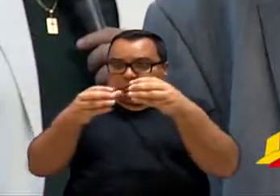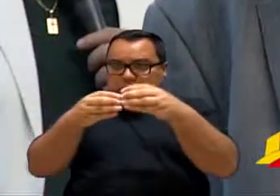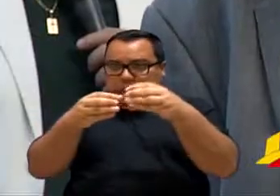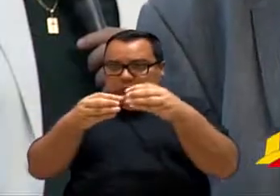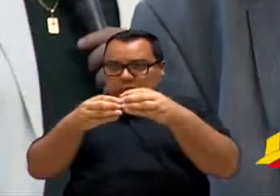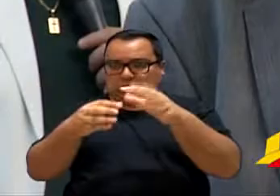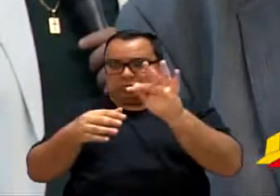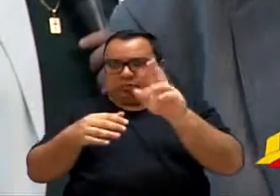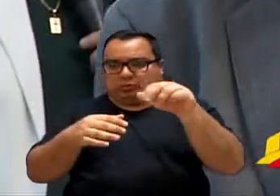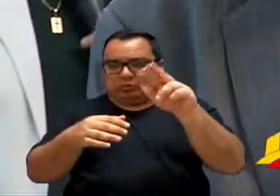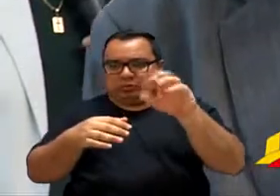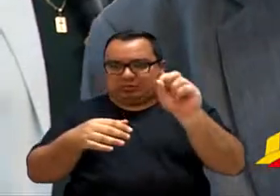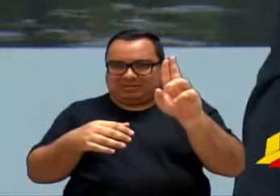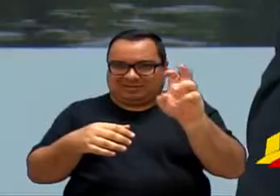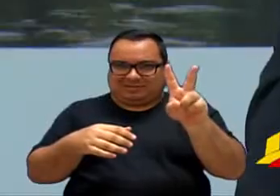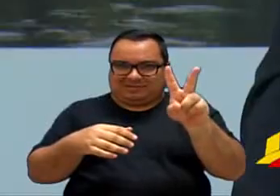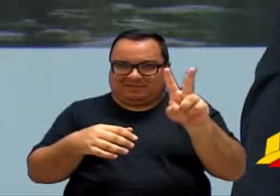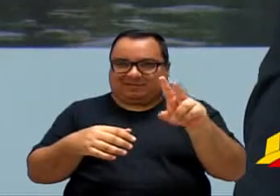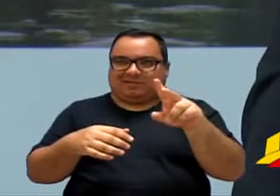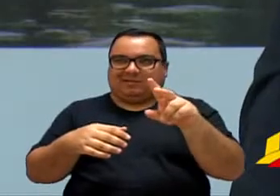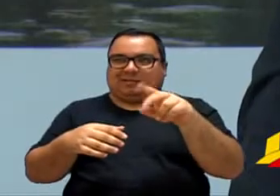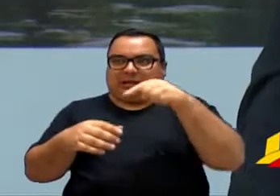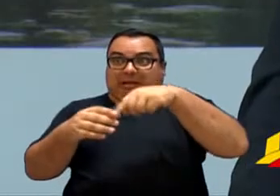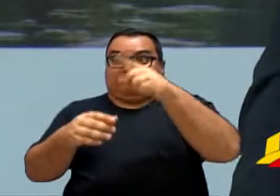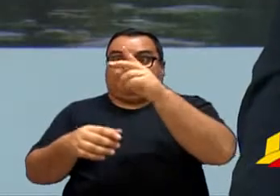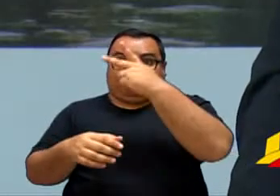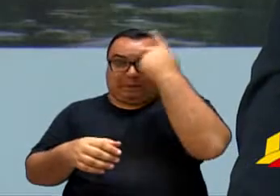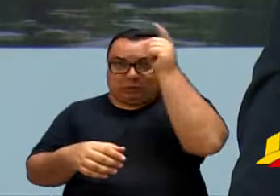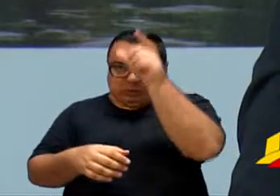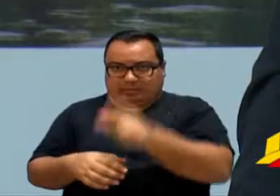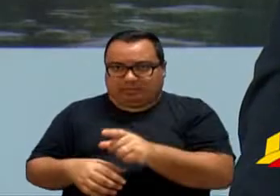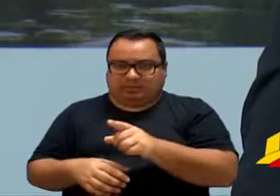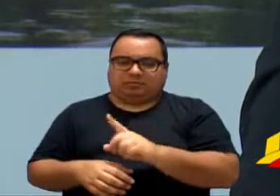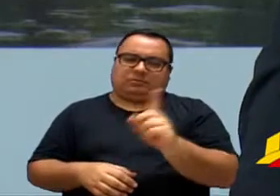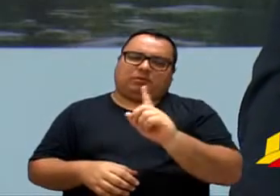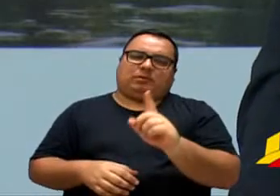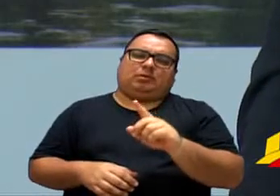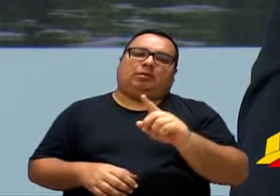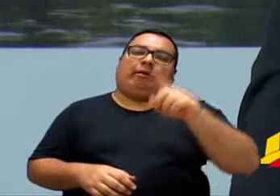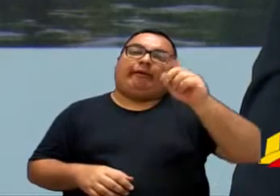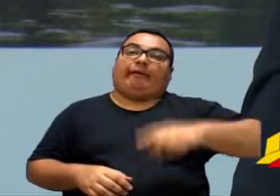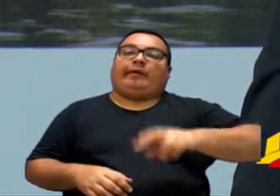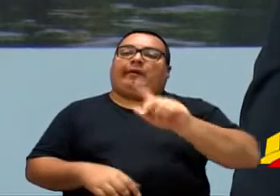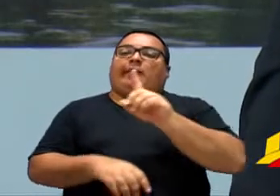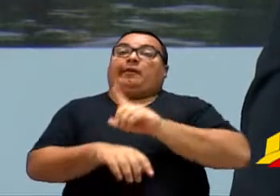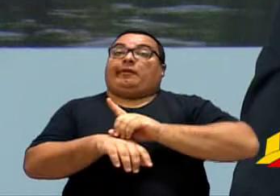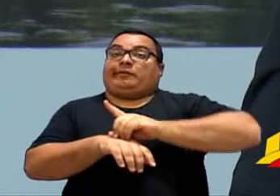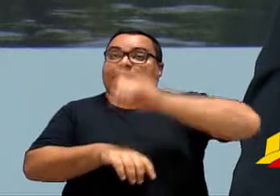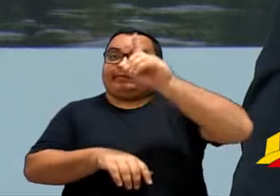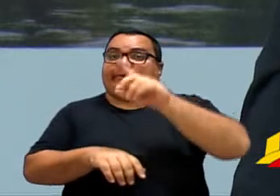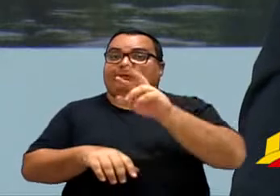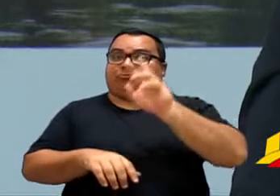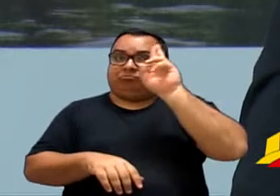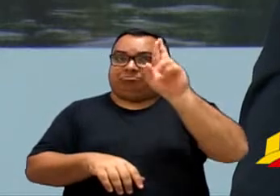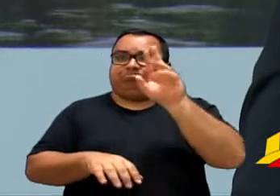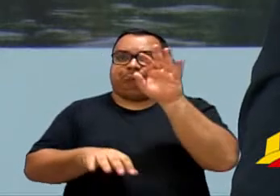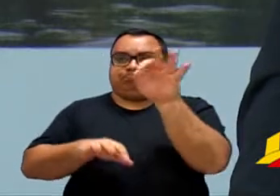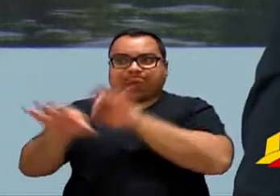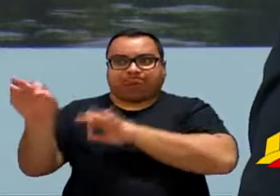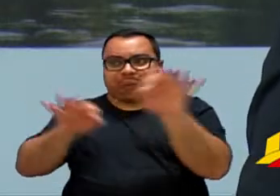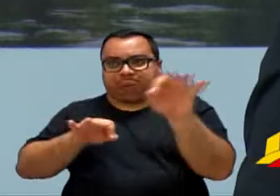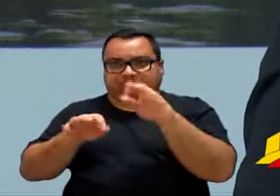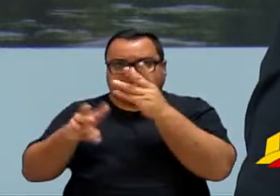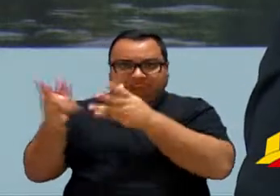de nada de uma pessoa falamos da gestão uma gestão onde se está pagando mais caro